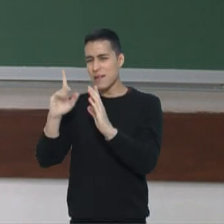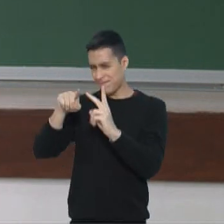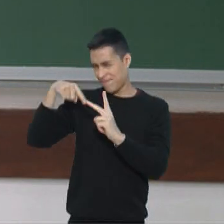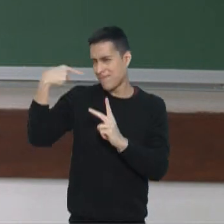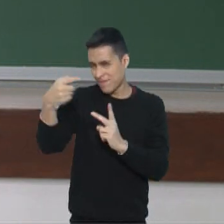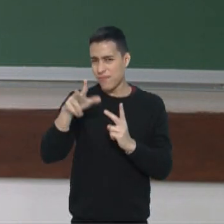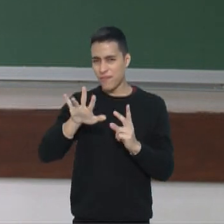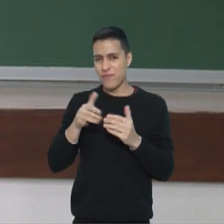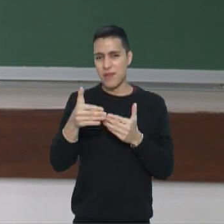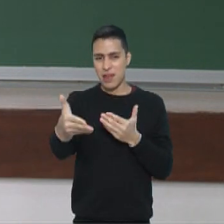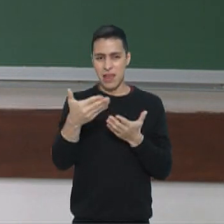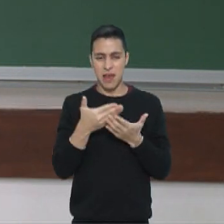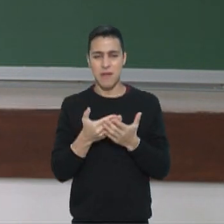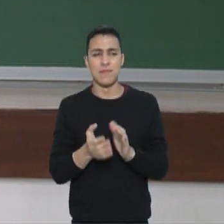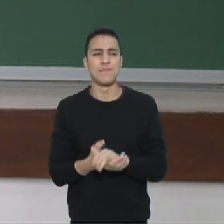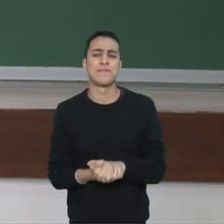bem?